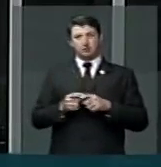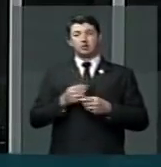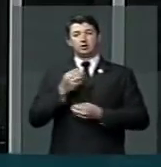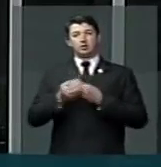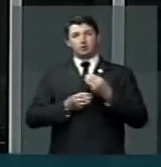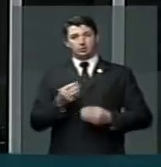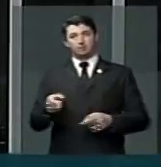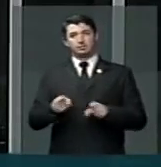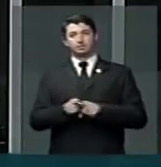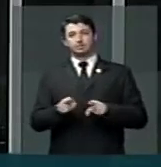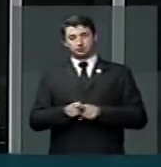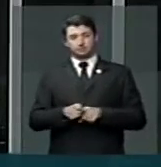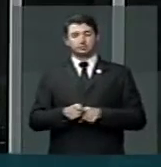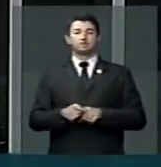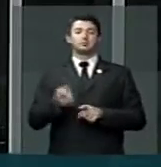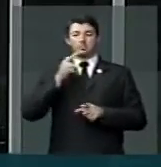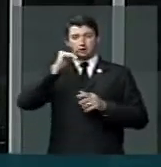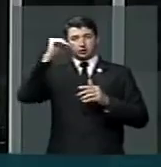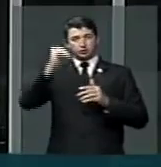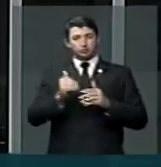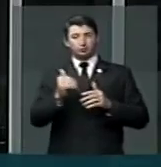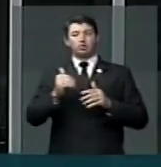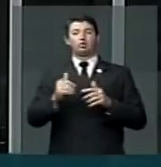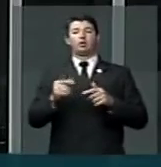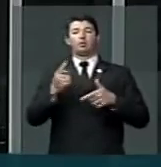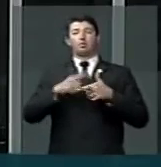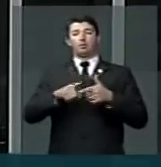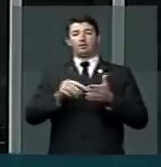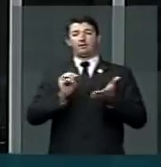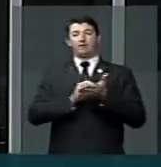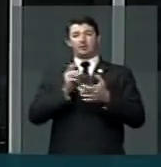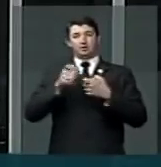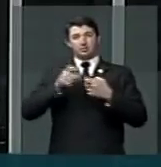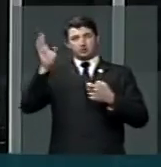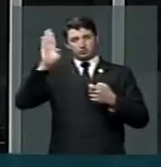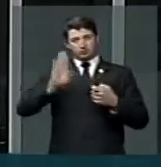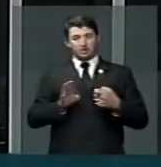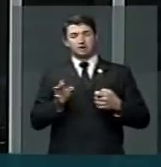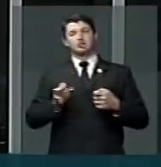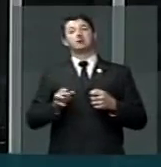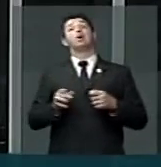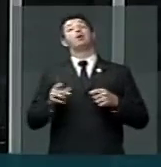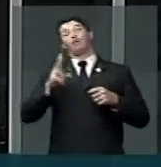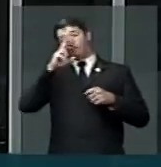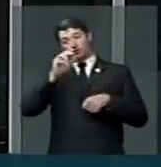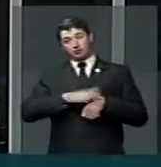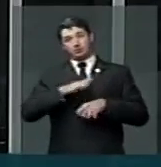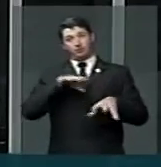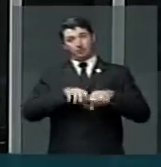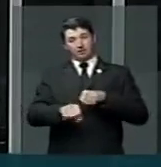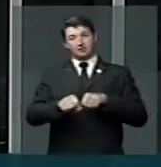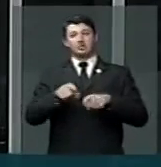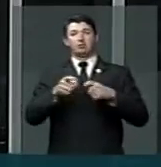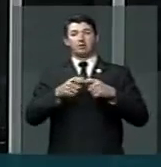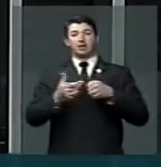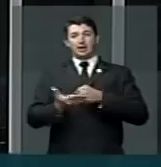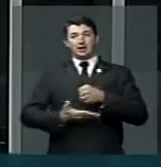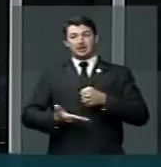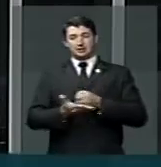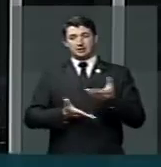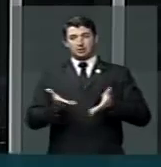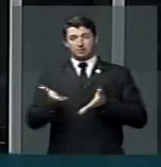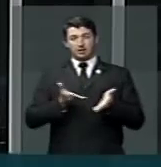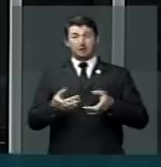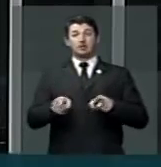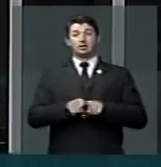mecanismo para suprir o déficit de médicos no Brasil, fortalecendo a formação médica na atenção básica e